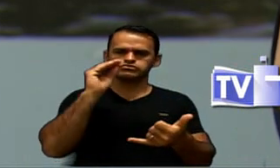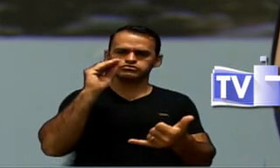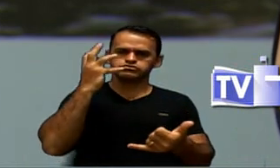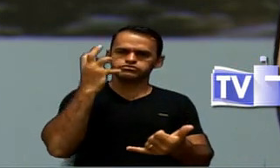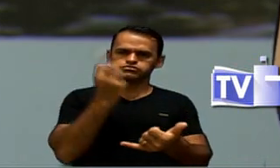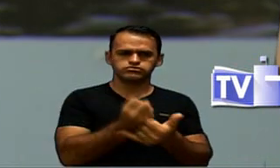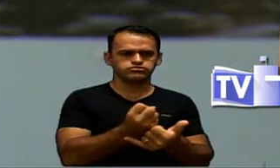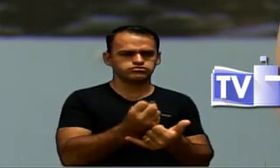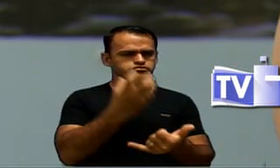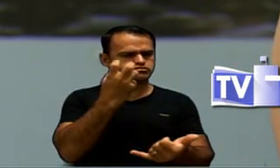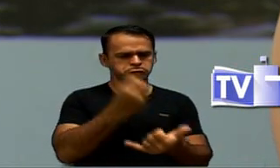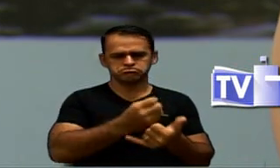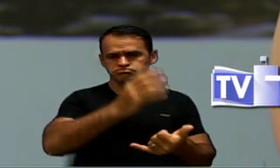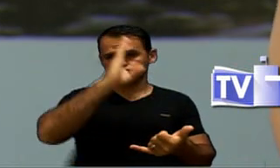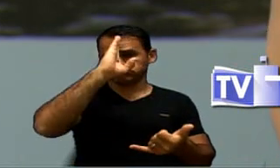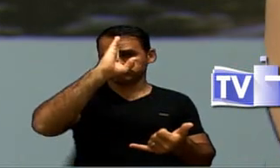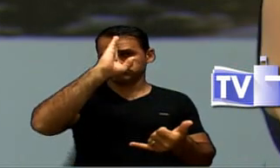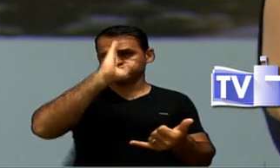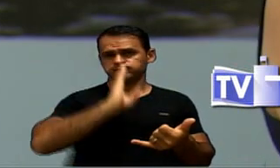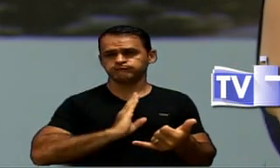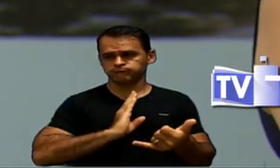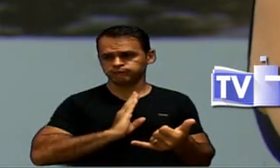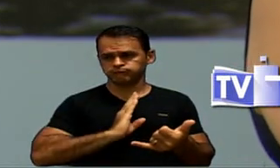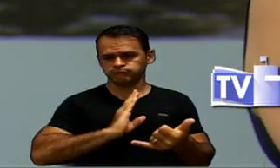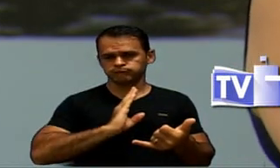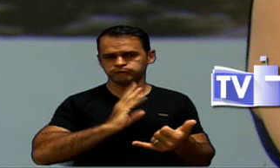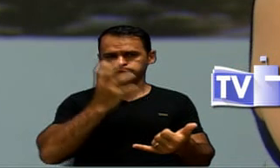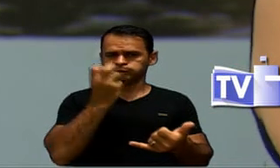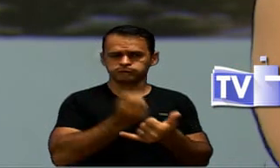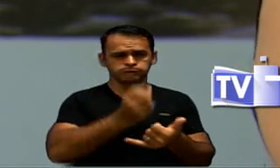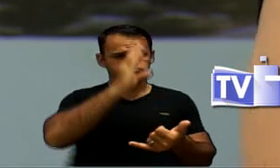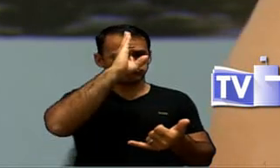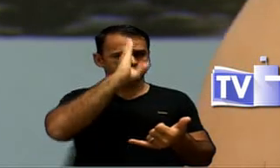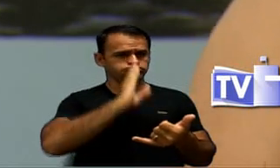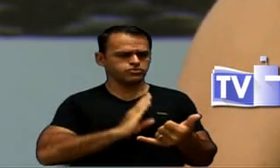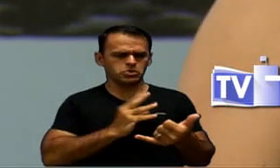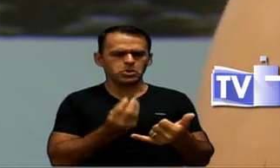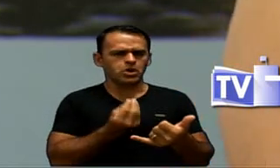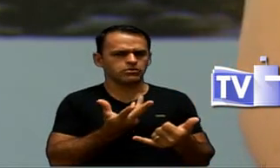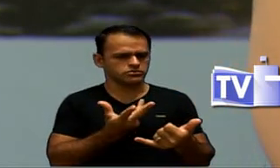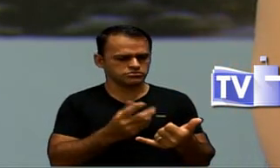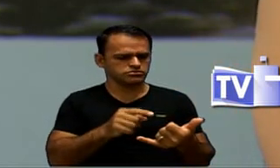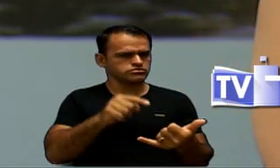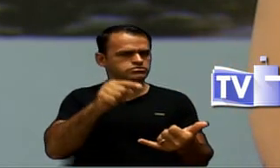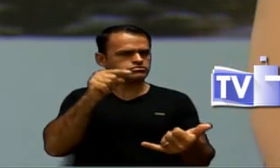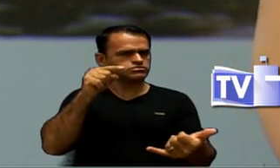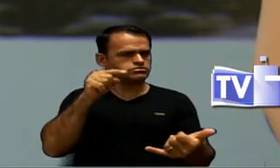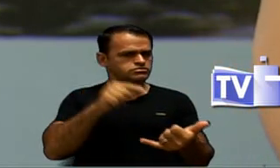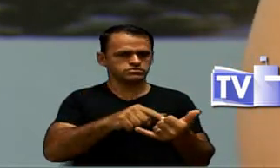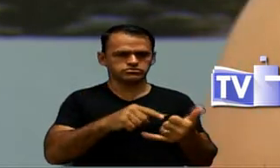aplicativo gratuitamente, para funciona da seguinte forma. É um botão, um aplicativo que